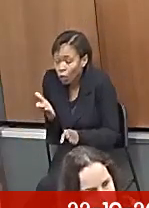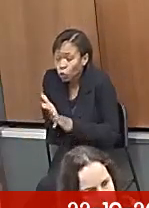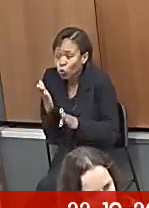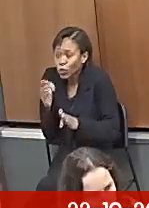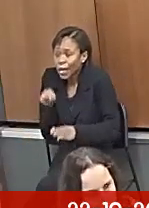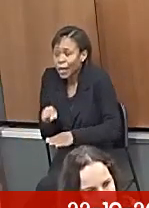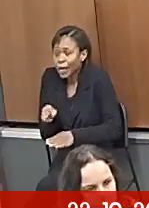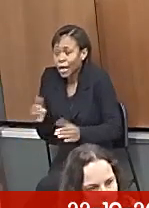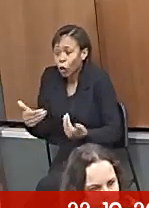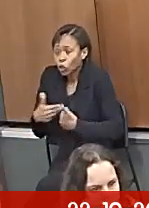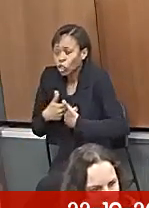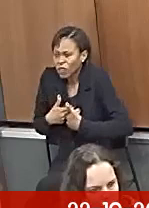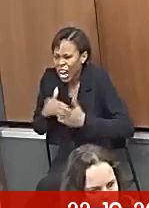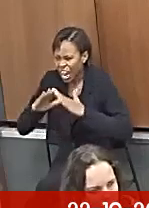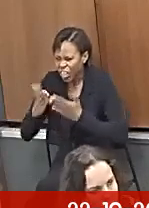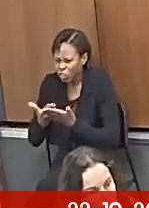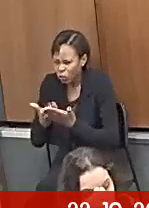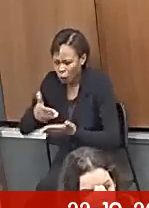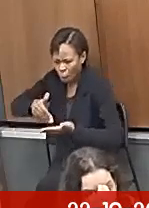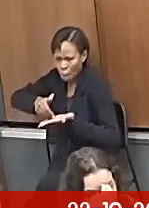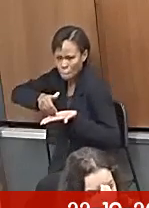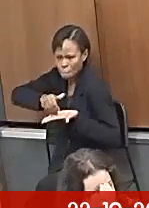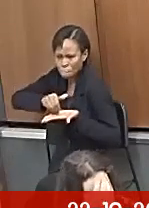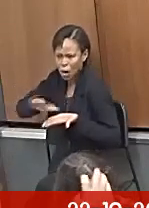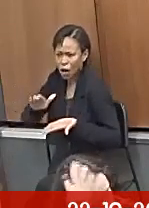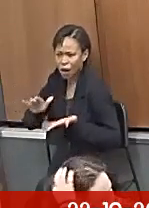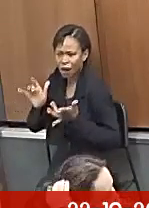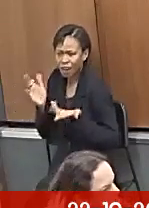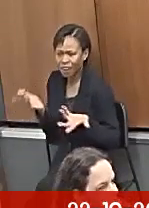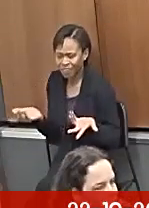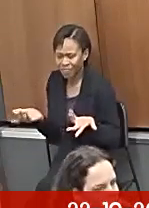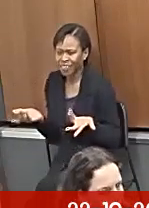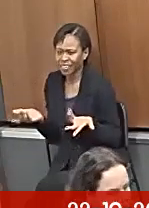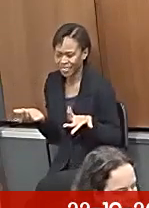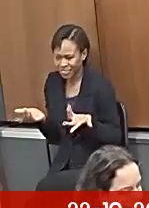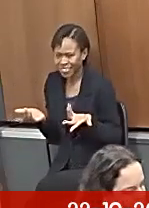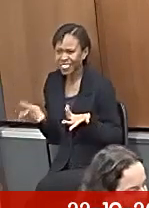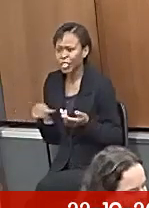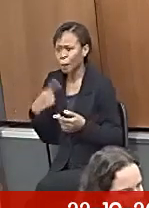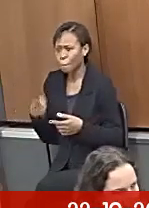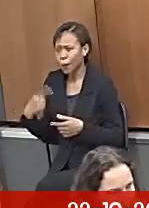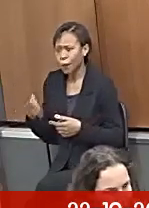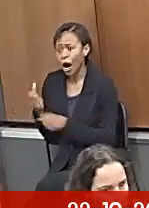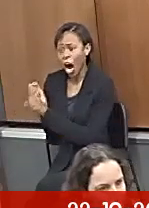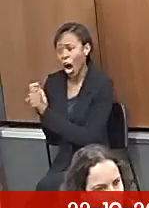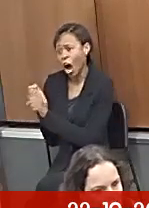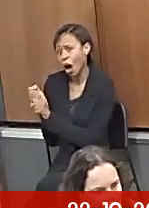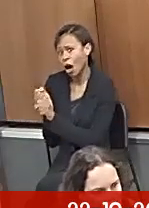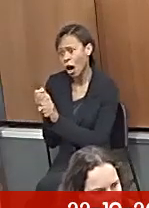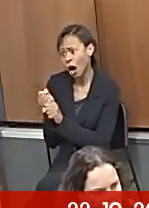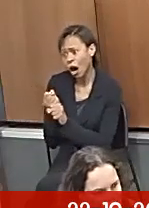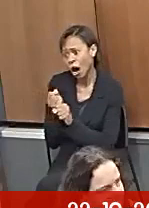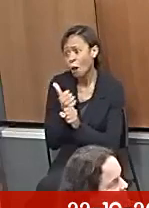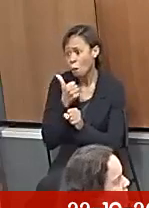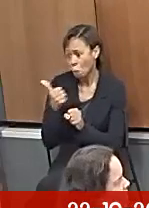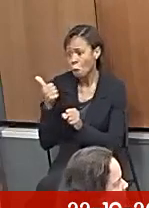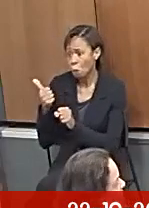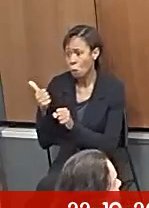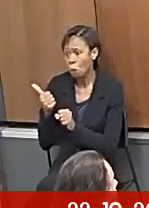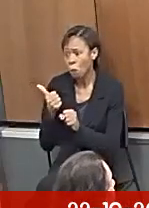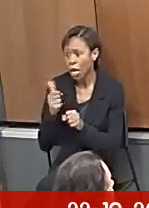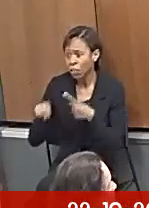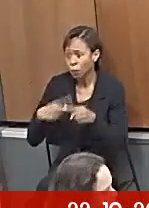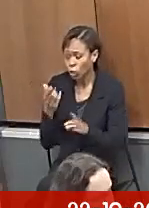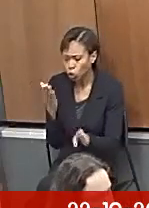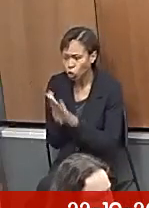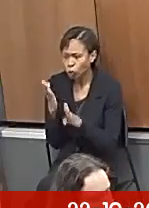queria expulsá-lo. E, então, depois passou os anos todos bem, quando teve o diagnóstico, queria expulsar, e nós,